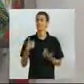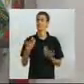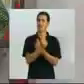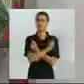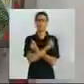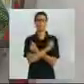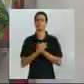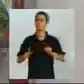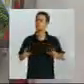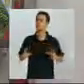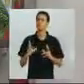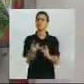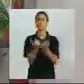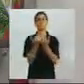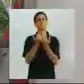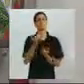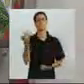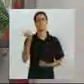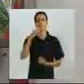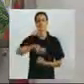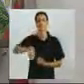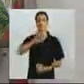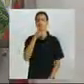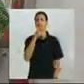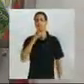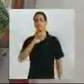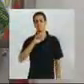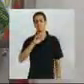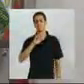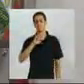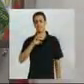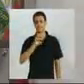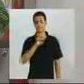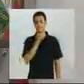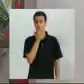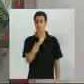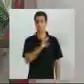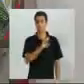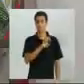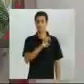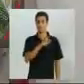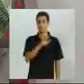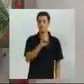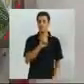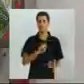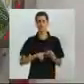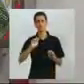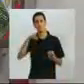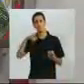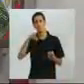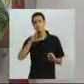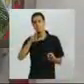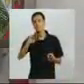abraço a toda a diretoria do Aeroclube, ao seu Sérgio, ao seu Andrei, ao seu Maurício, deixar o nosso abraço, o nosso